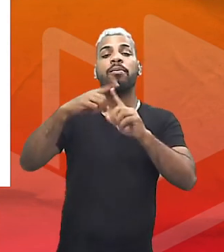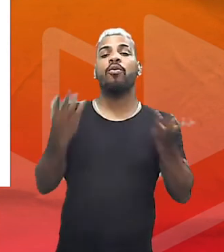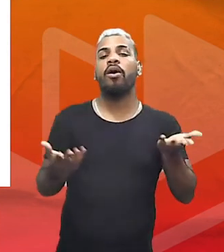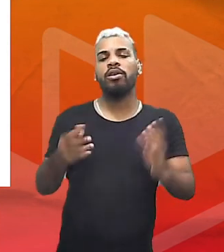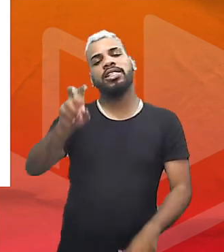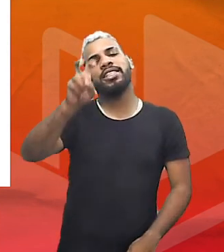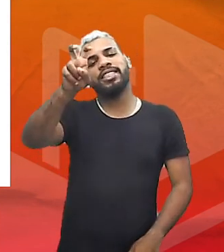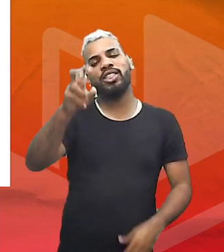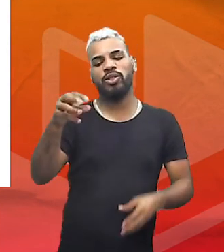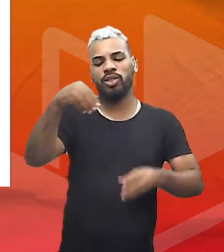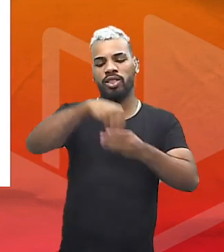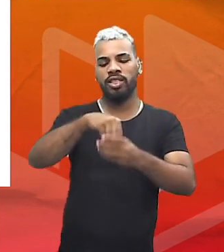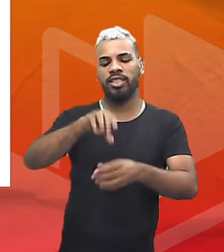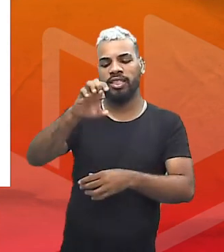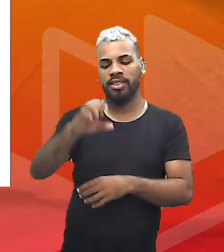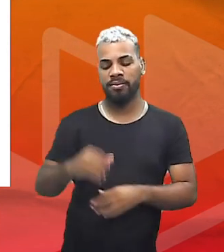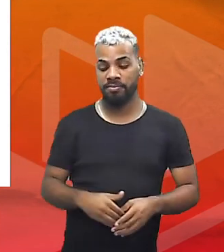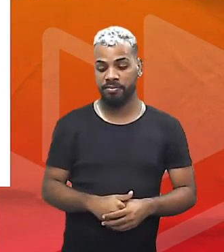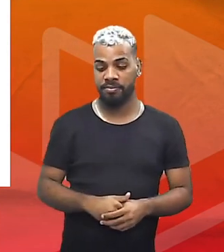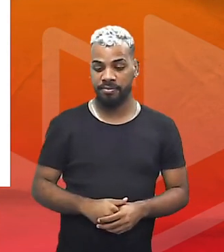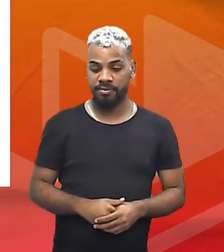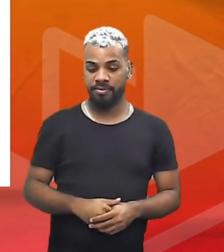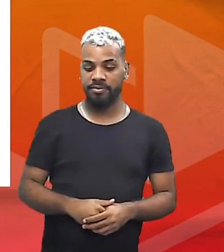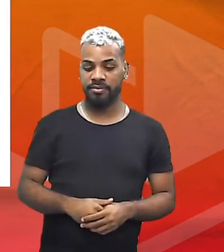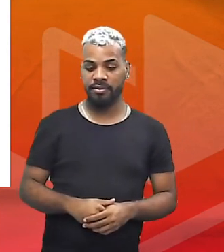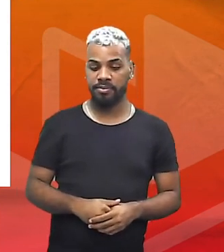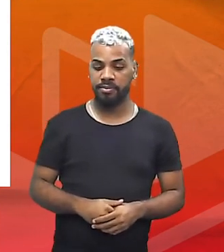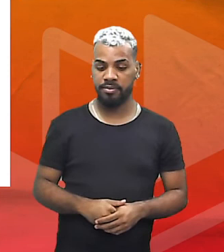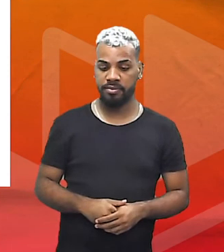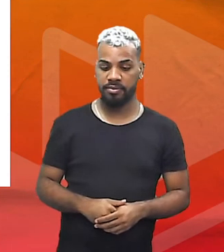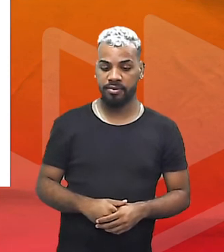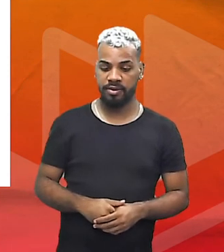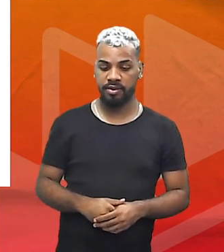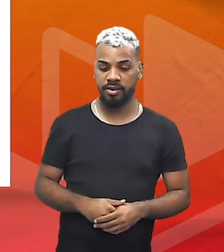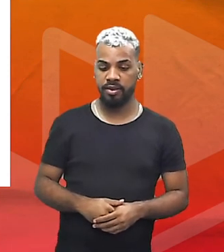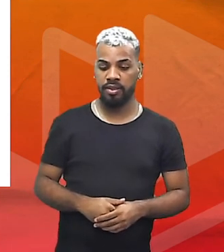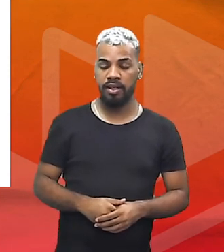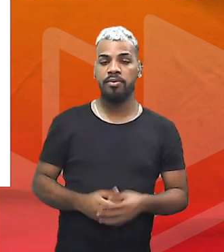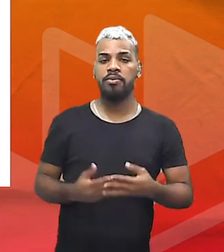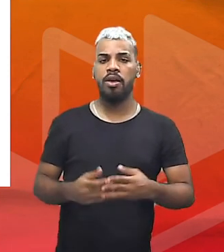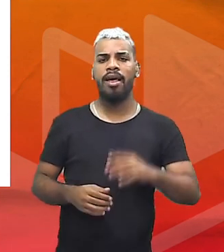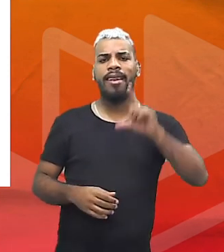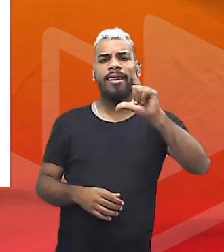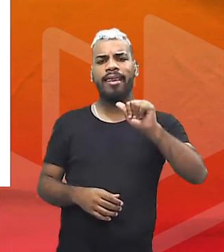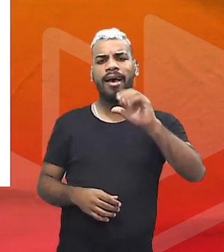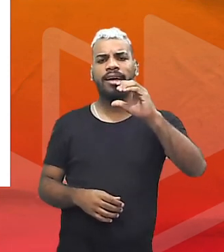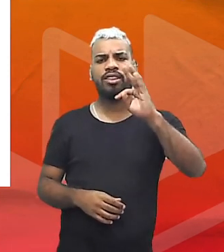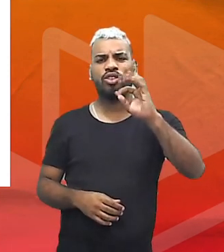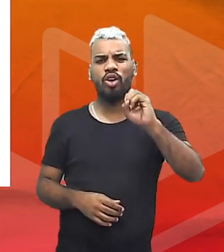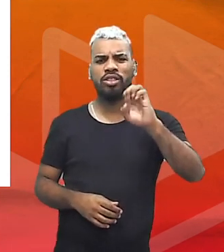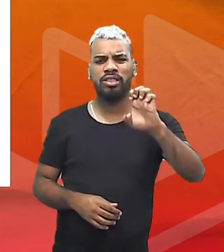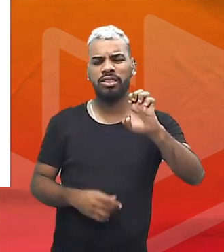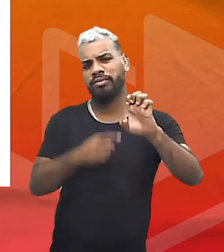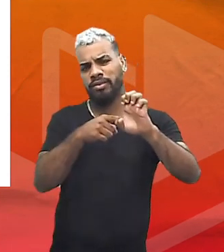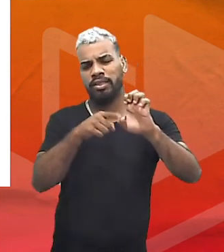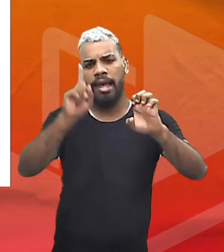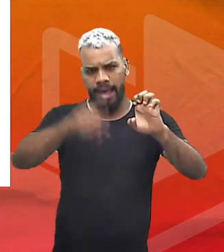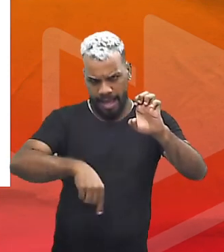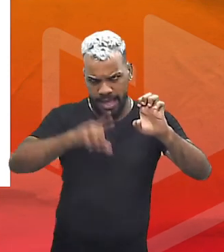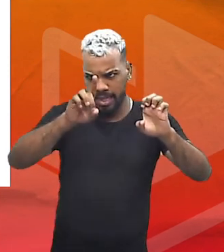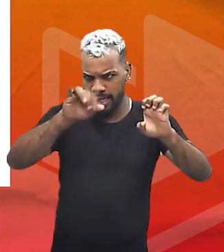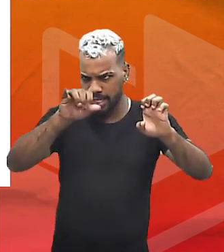aí só sobraria a e b para marcar porque não pode ser lactose a lactose é um dissacarídeo é